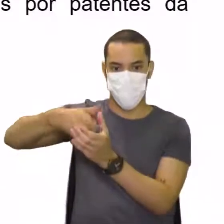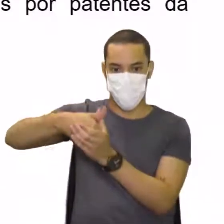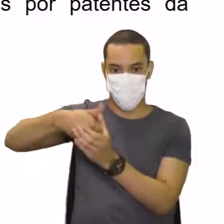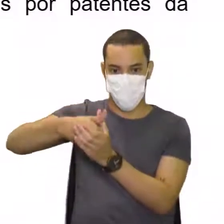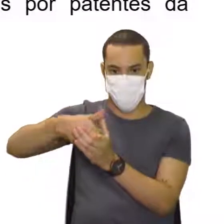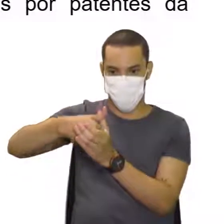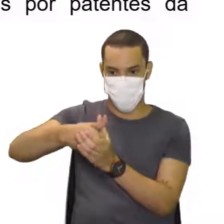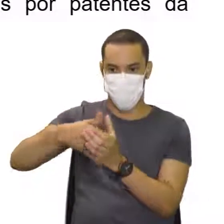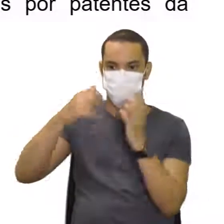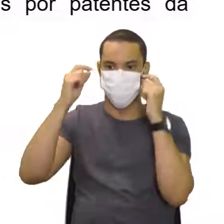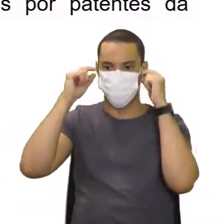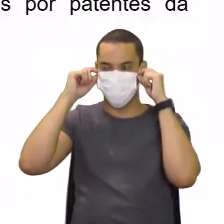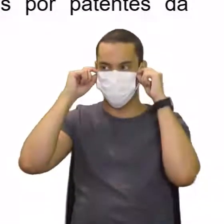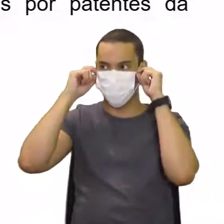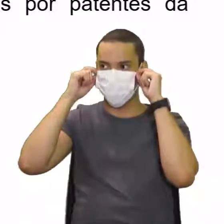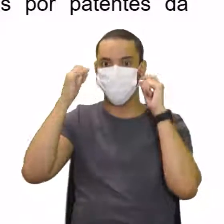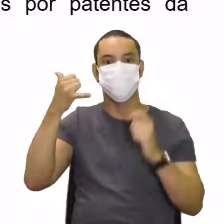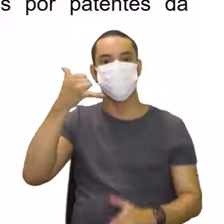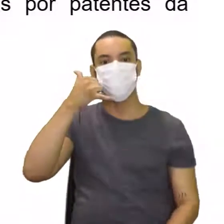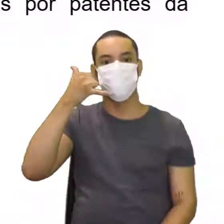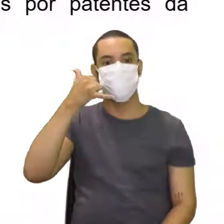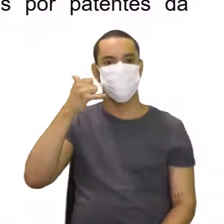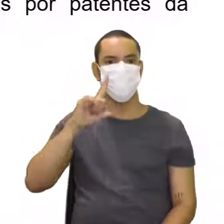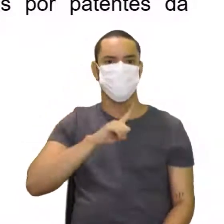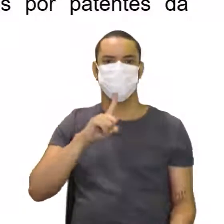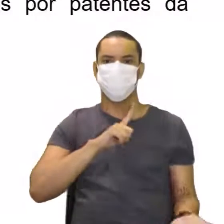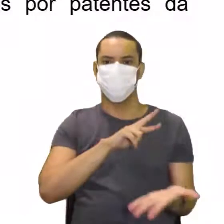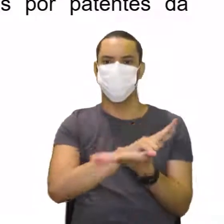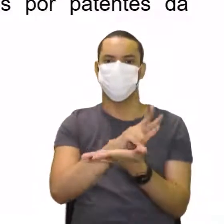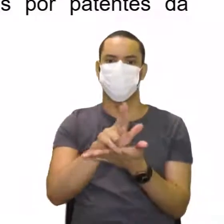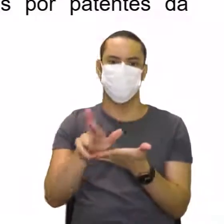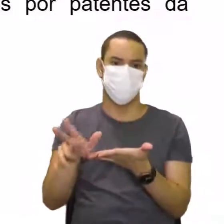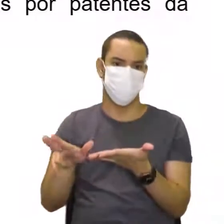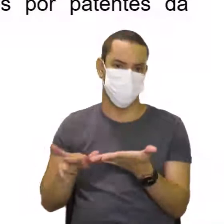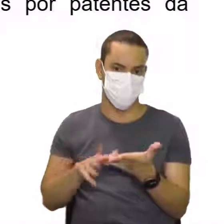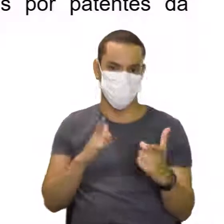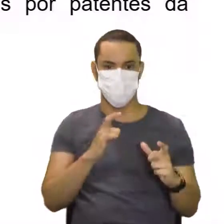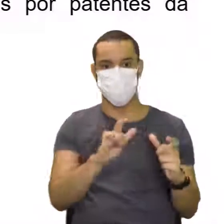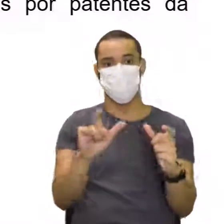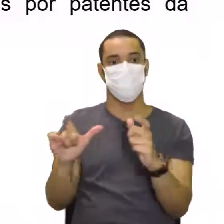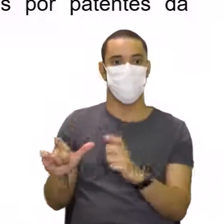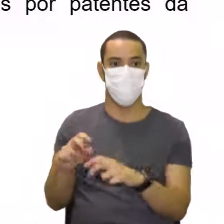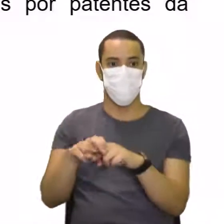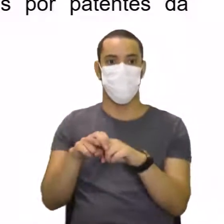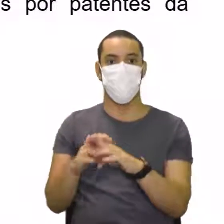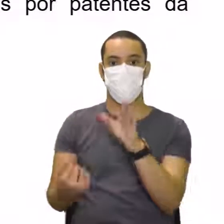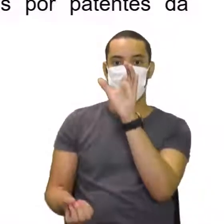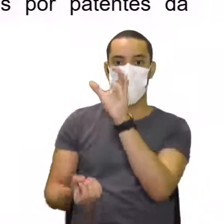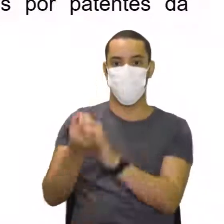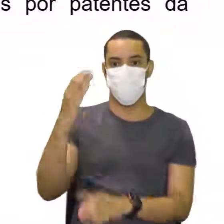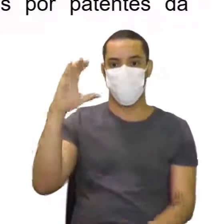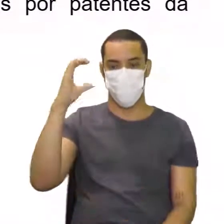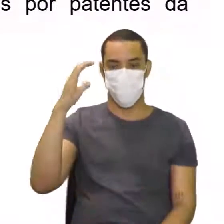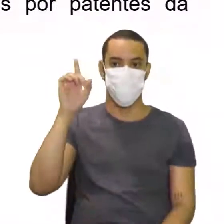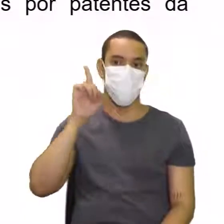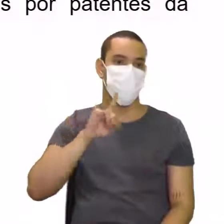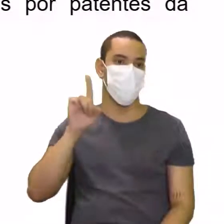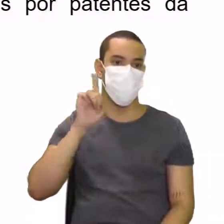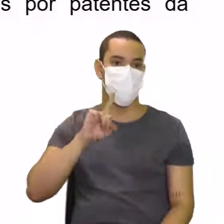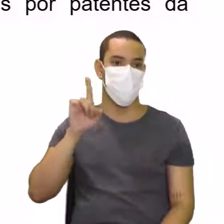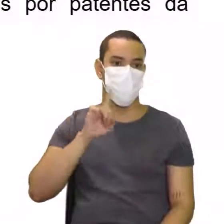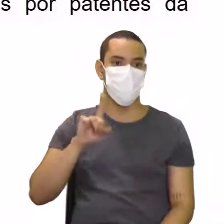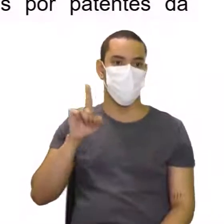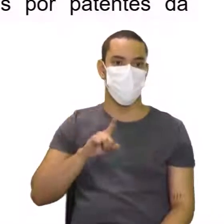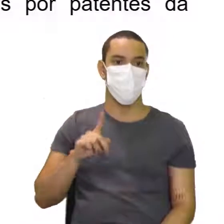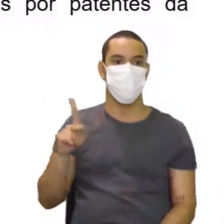O telefone está em muitas letras musicais, né? E aqui o telefone foi criado pelo cientista norte-americano de